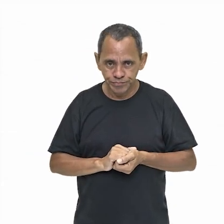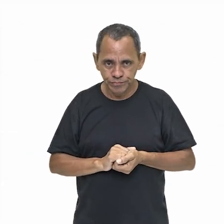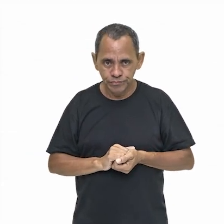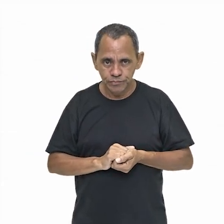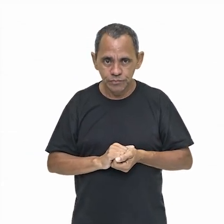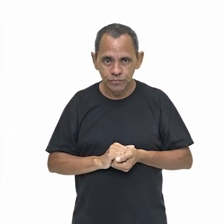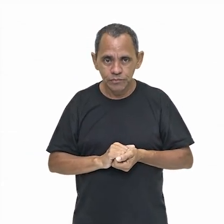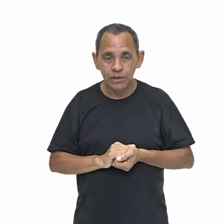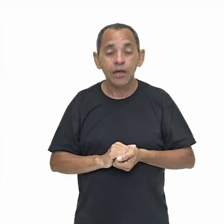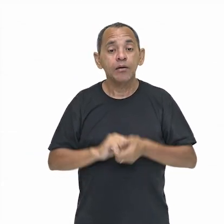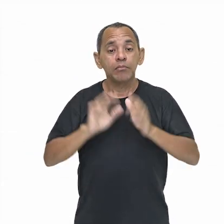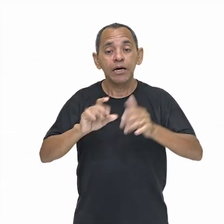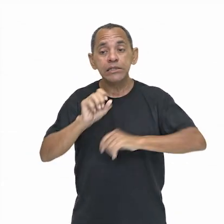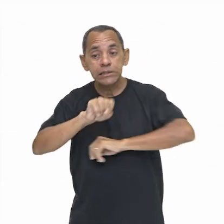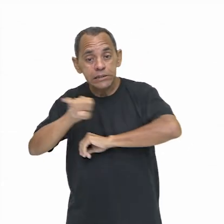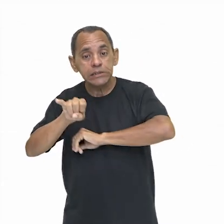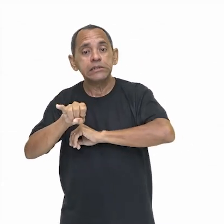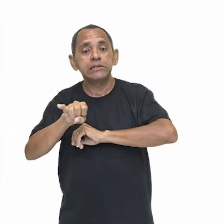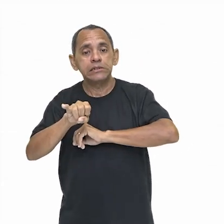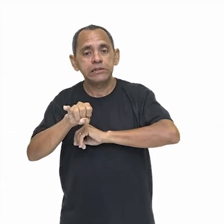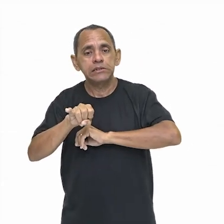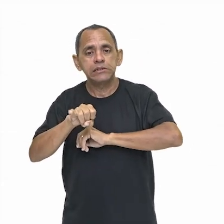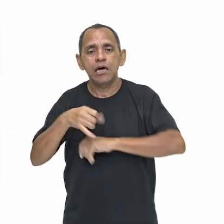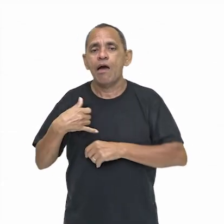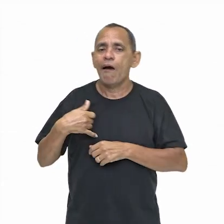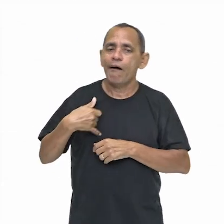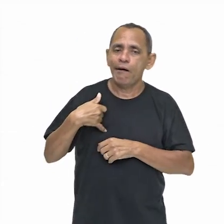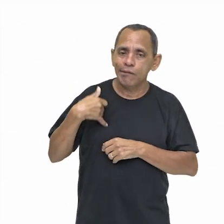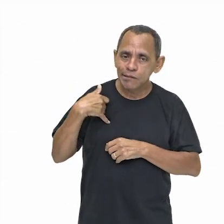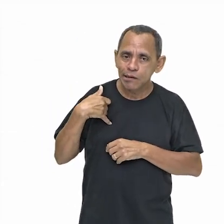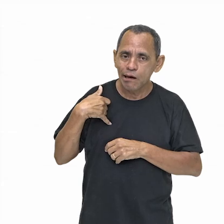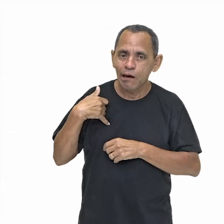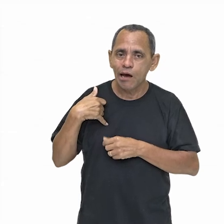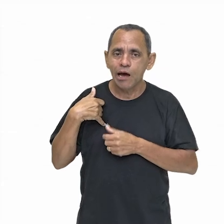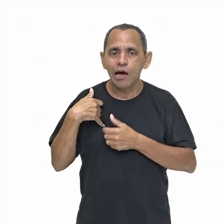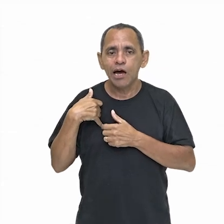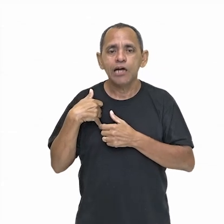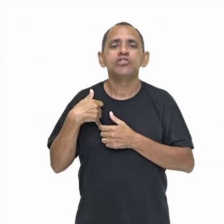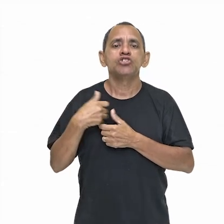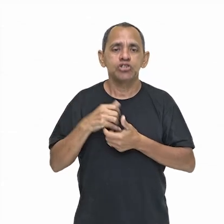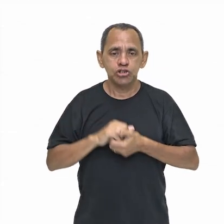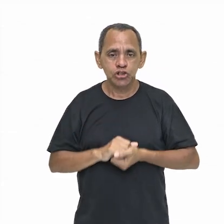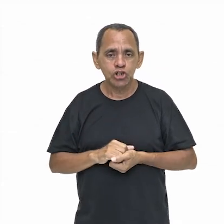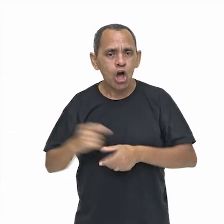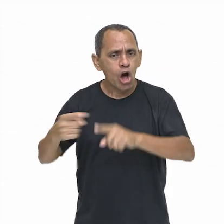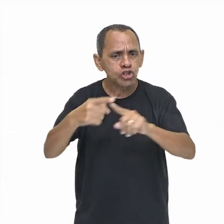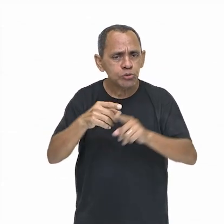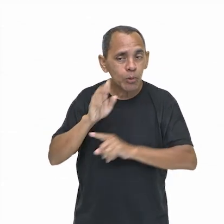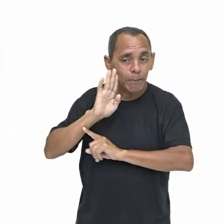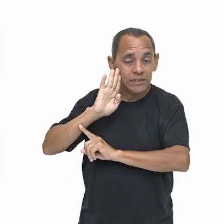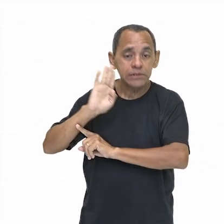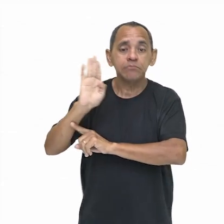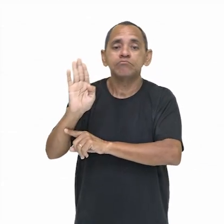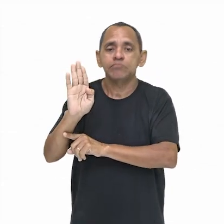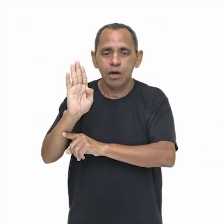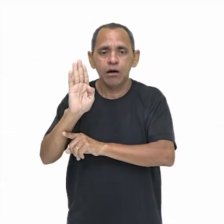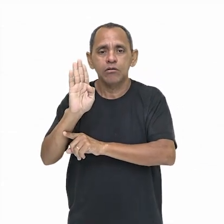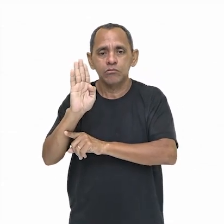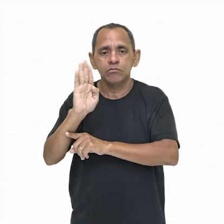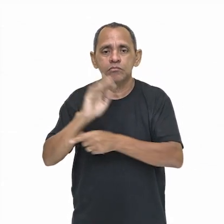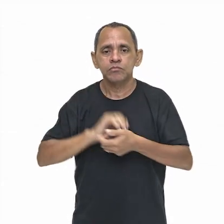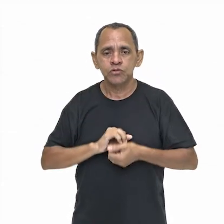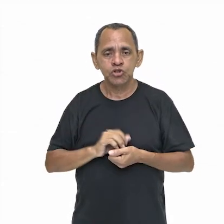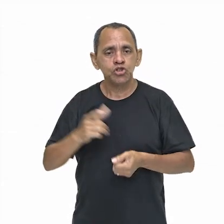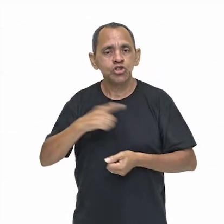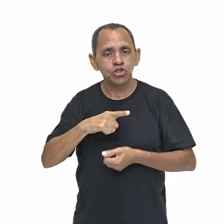sempre a idade é o fator que ocasiona o surgimento da pressão alta. Às vezes você